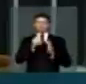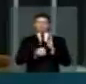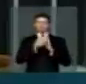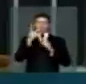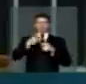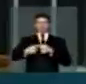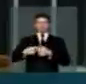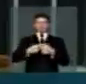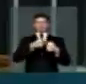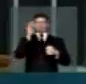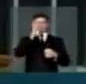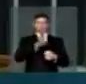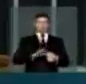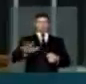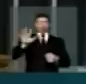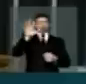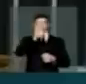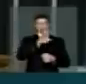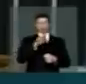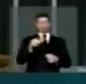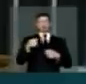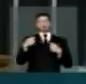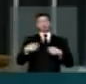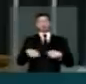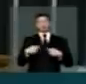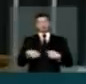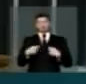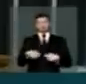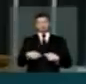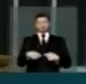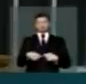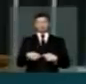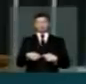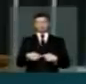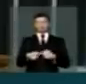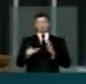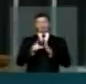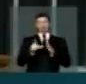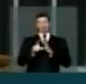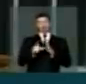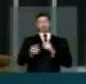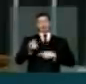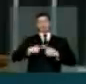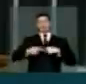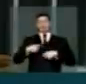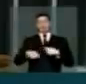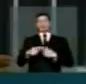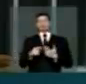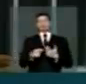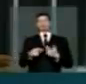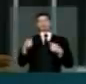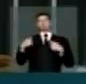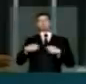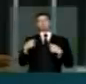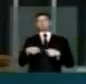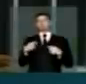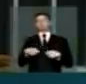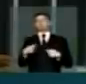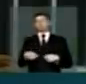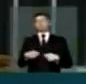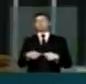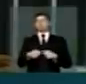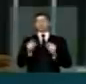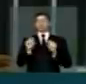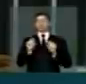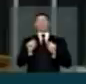inúmeras cidades, Brasil afora, que dependem, o comércio depende às vezes